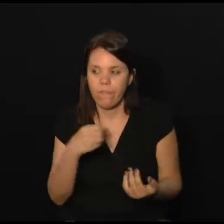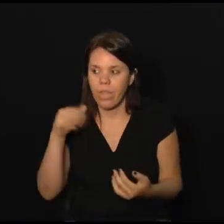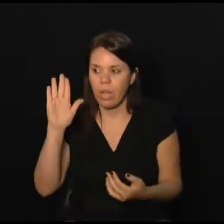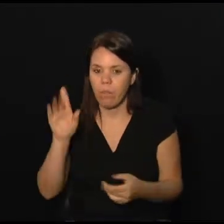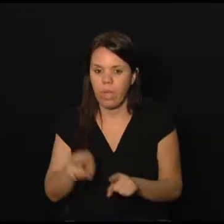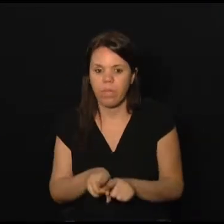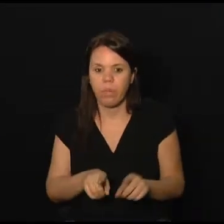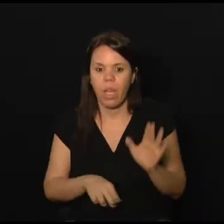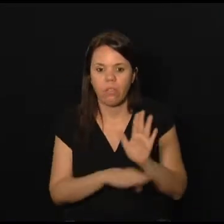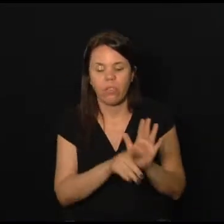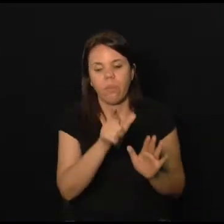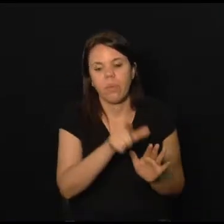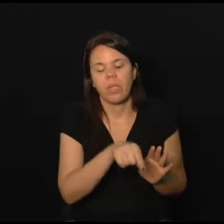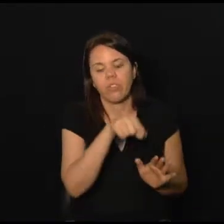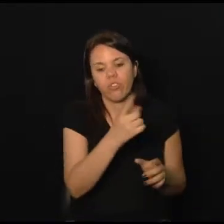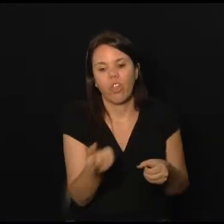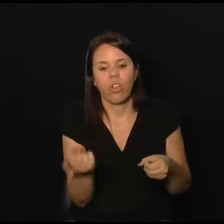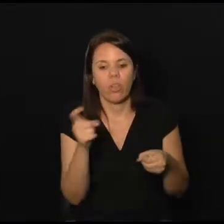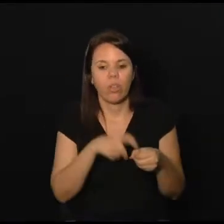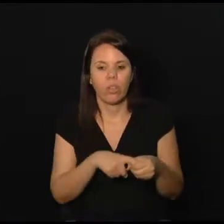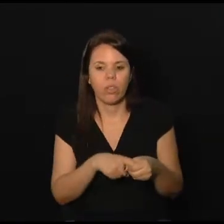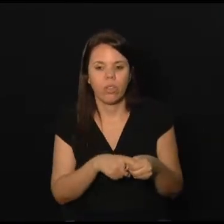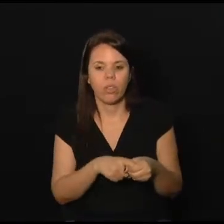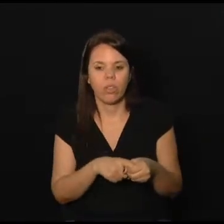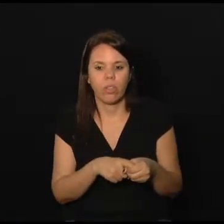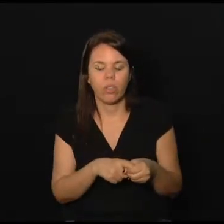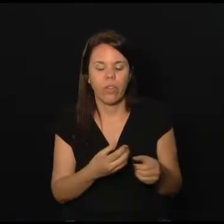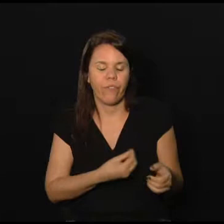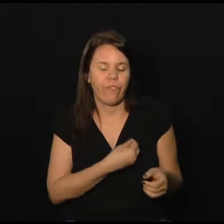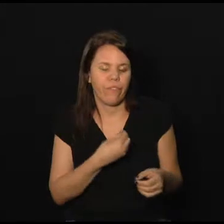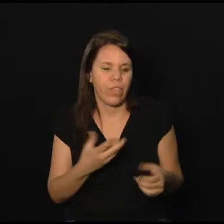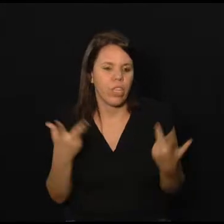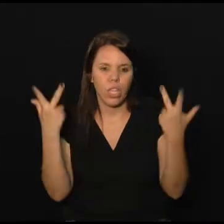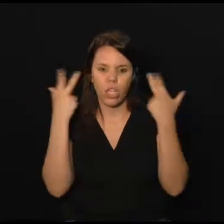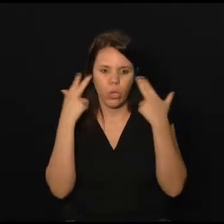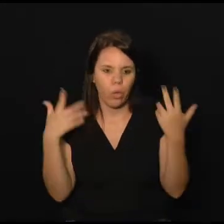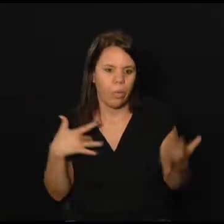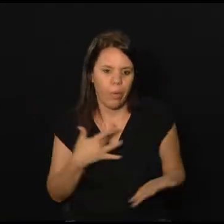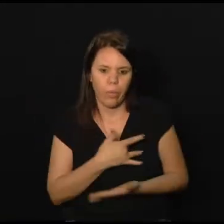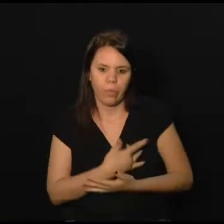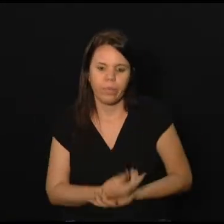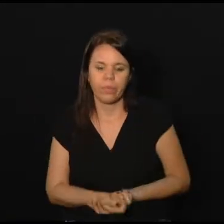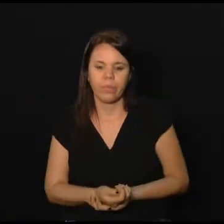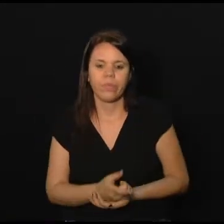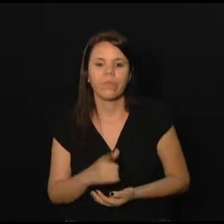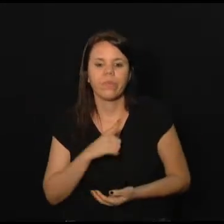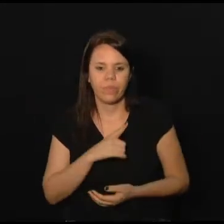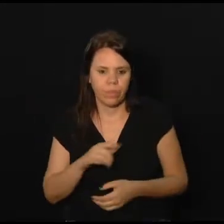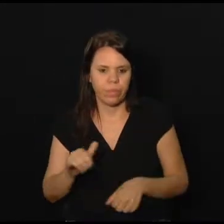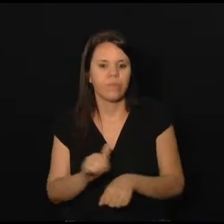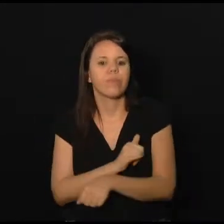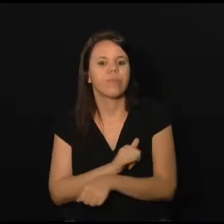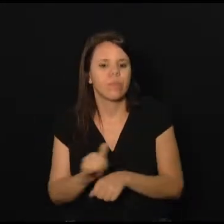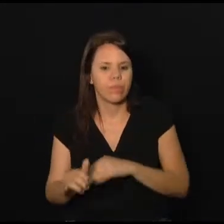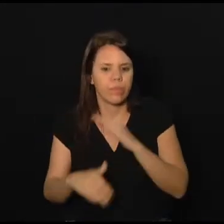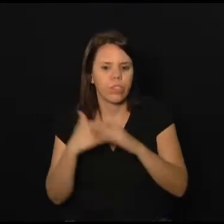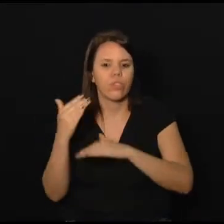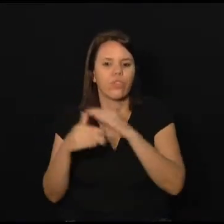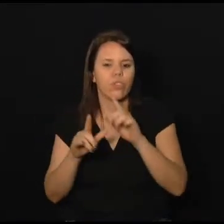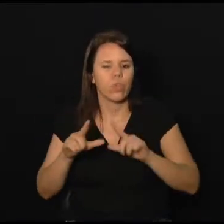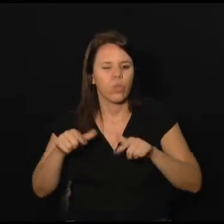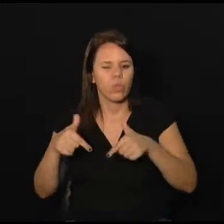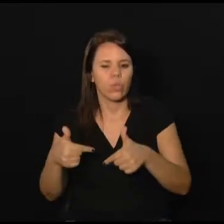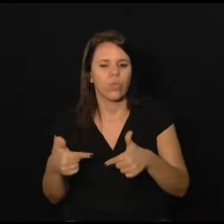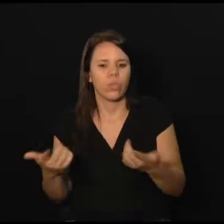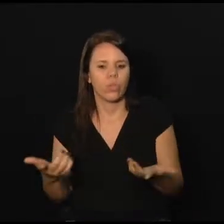ajudar esse dependente a retornar a uma vida saudável. Ter uma estratégia, desenvolver um plano de